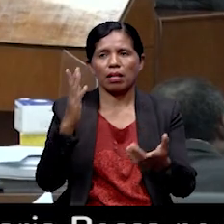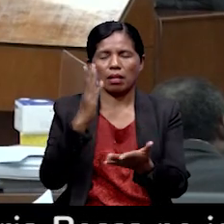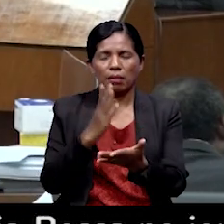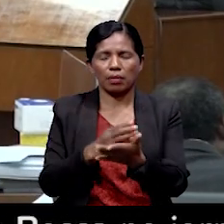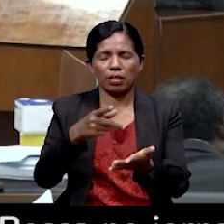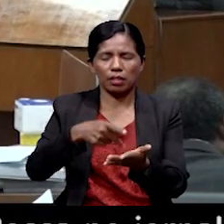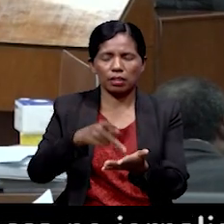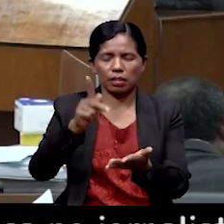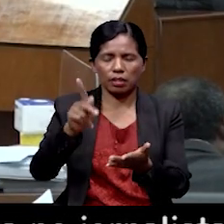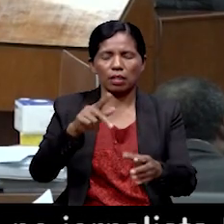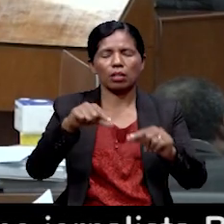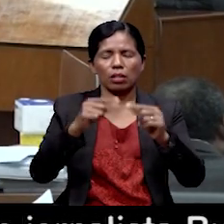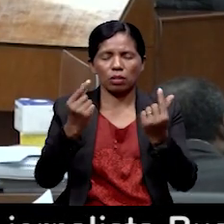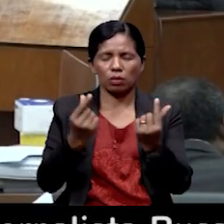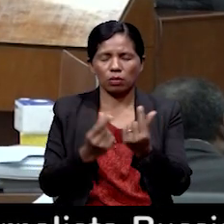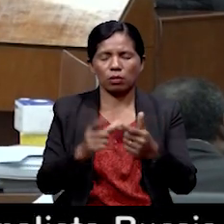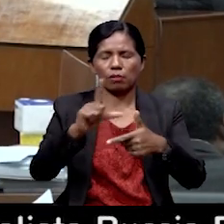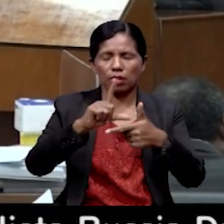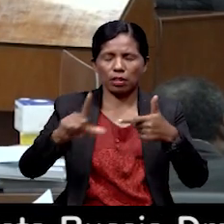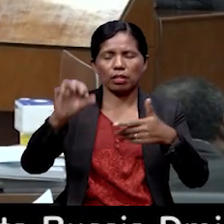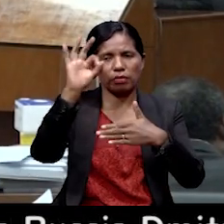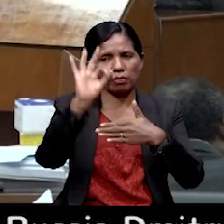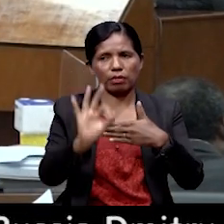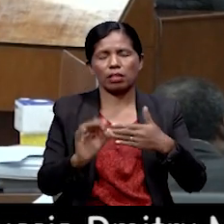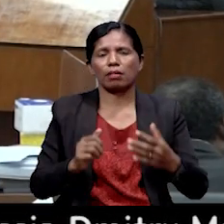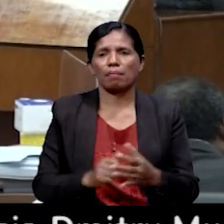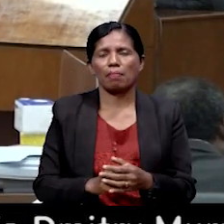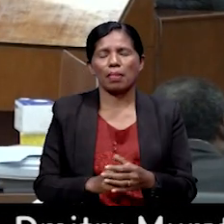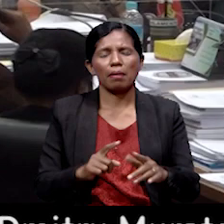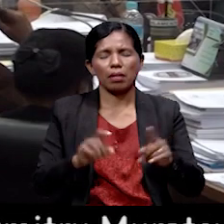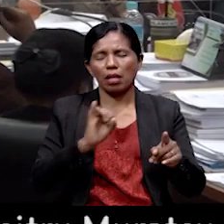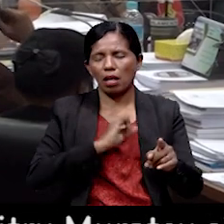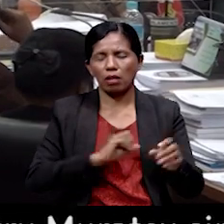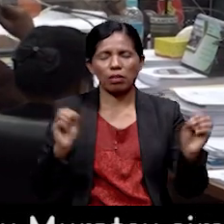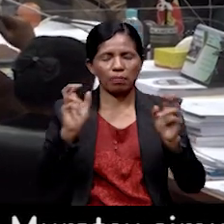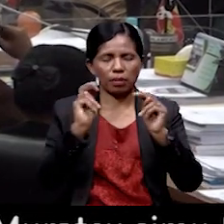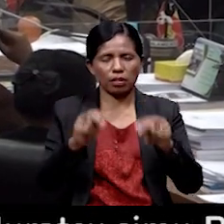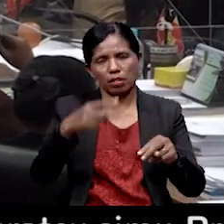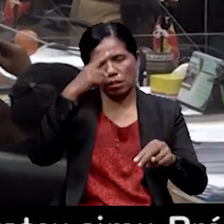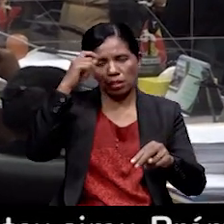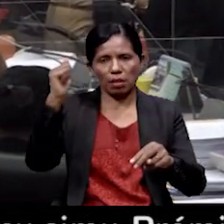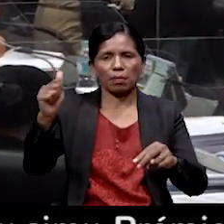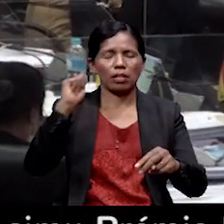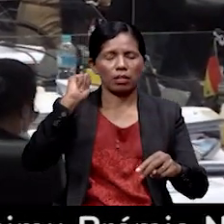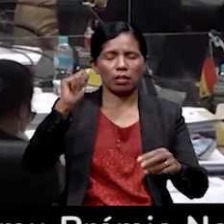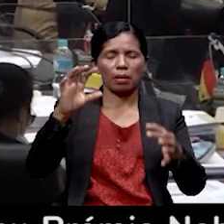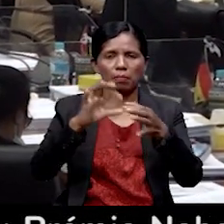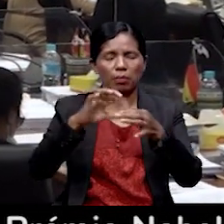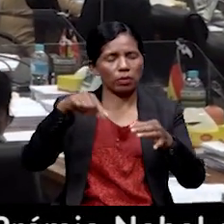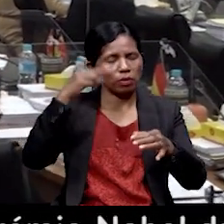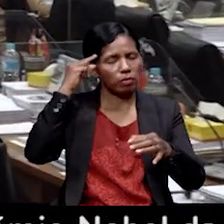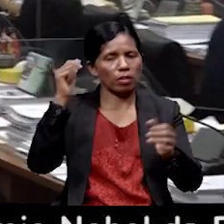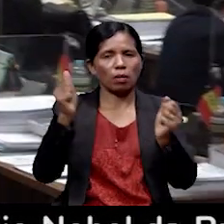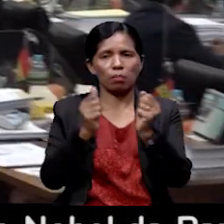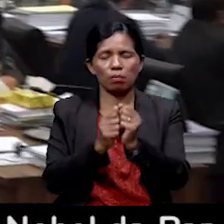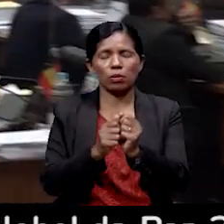de subsídio Da equipa Linha Frente Sira Nia vota contra a campanha de membro do governo Sira O delegação